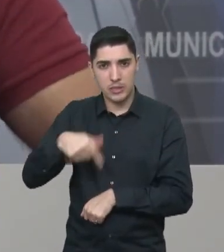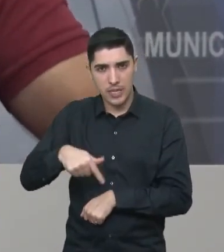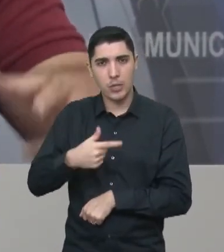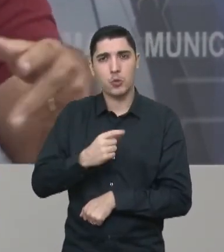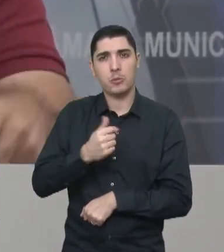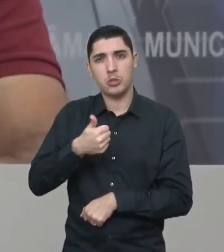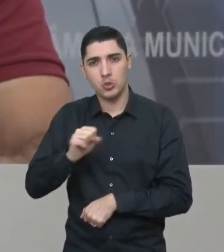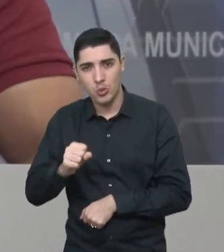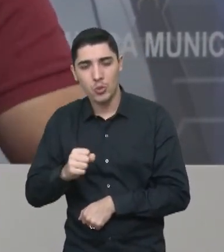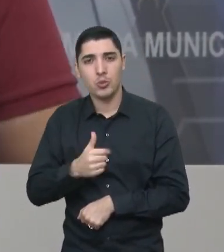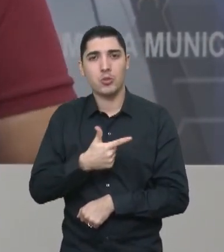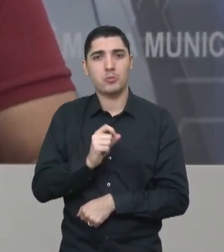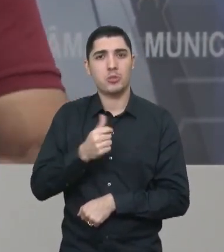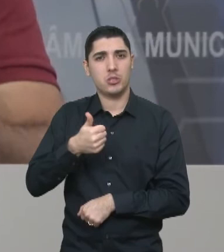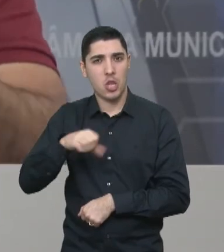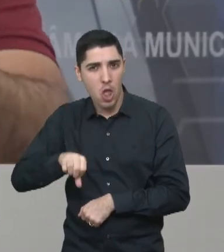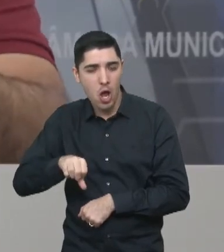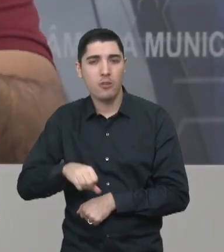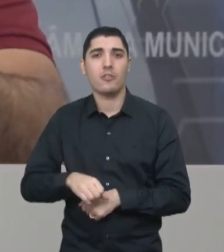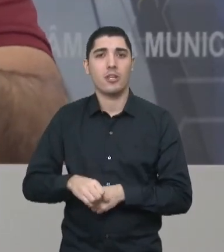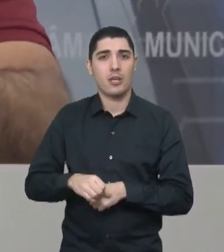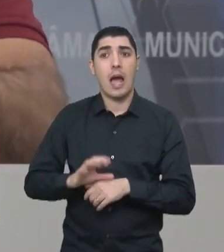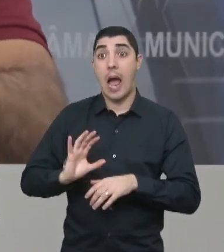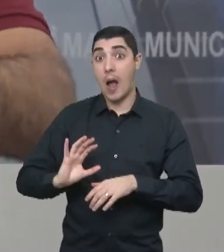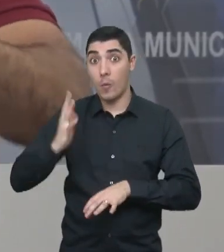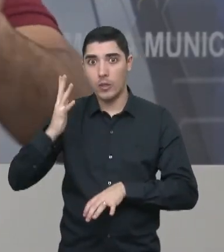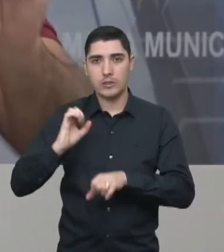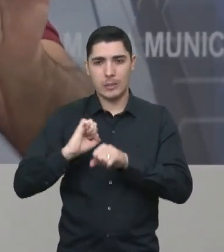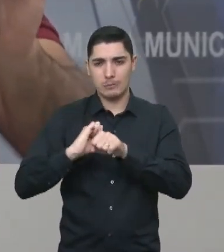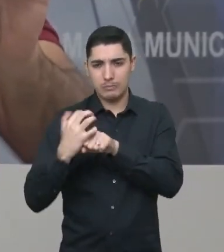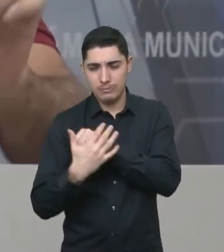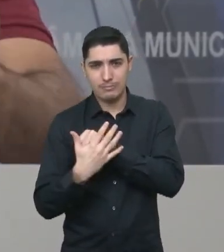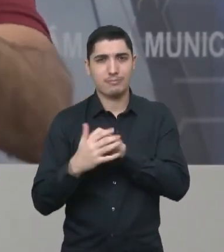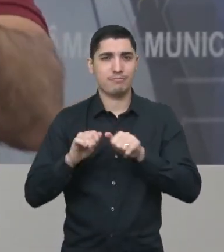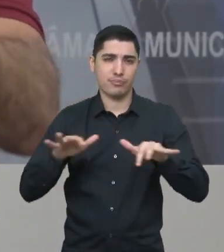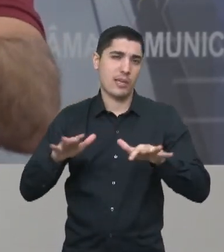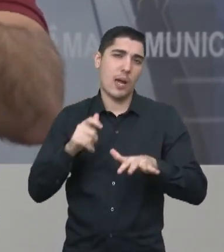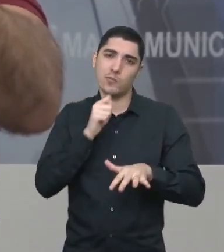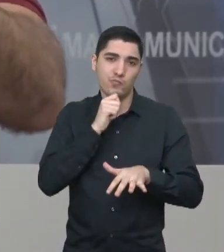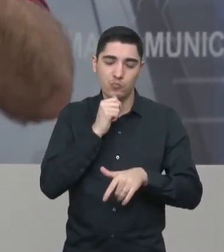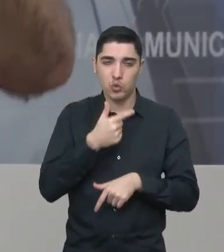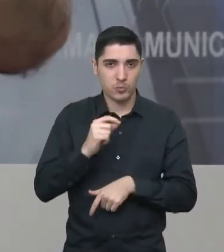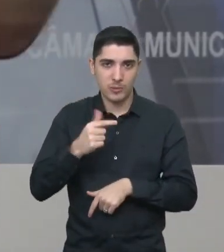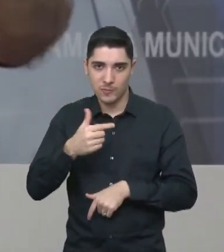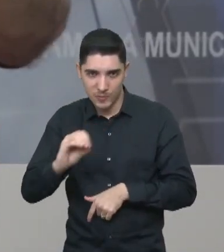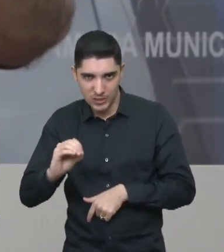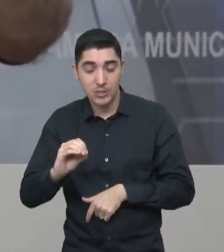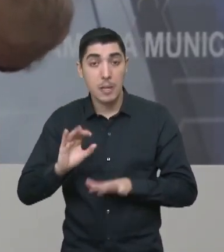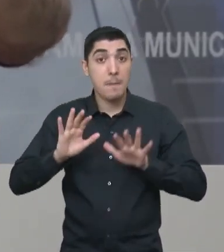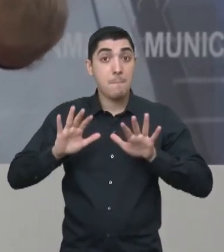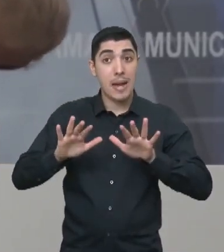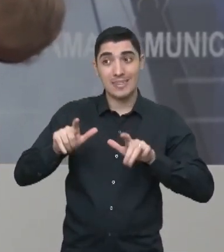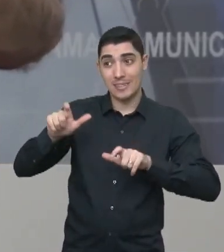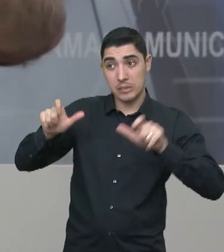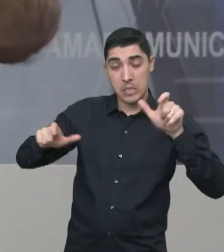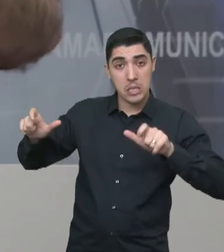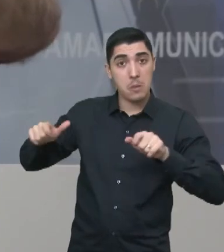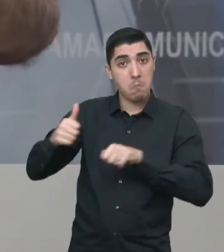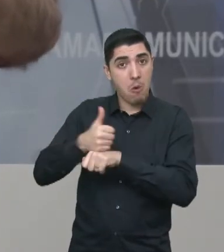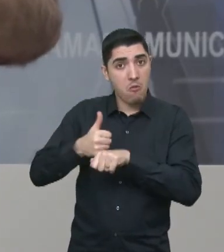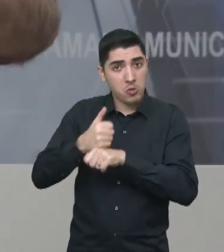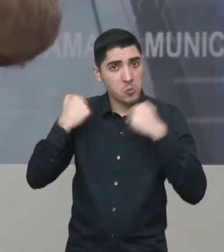2018, 2019, veio pandemia, não realizando 2020, e esses profissionais estiveram lá de frente nas